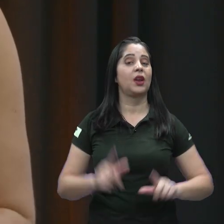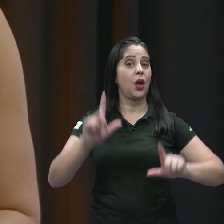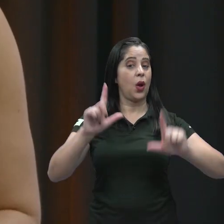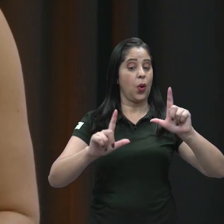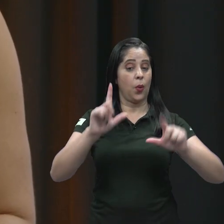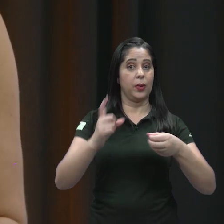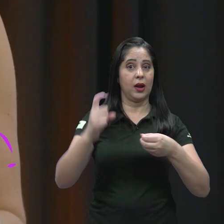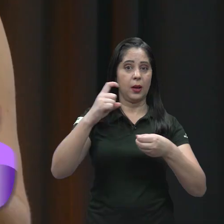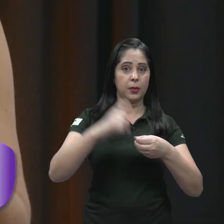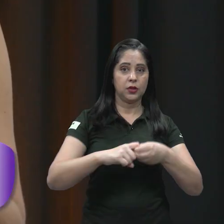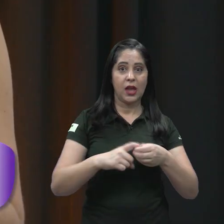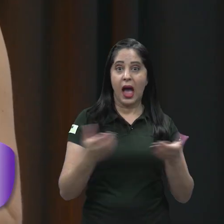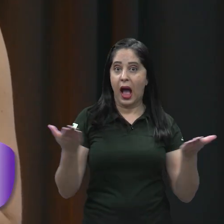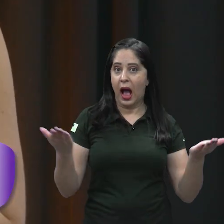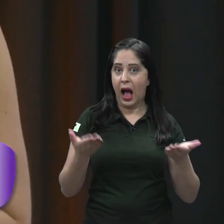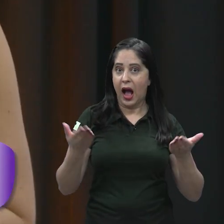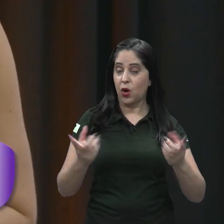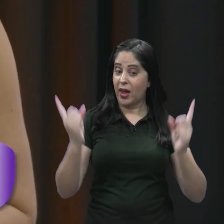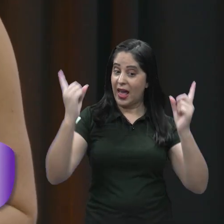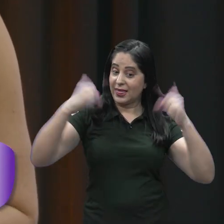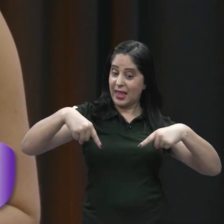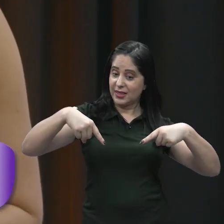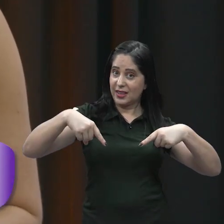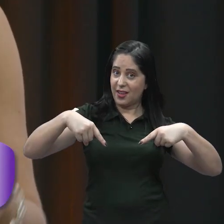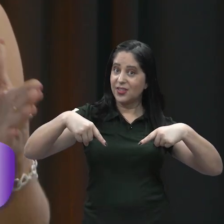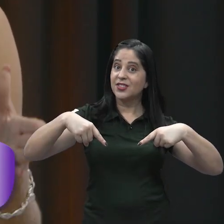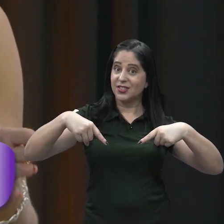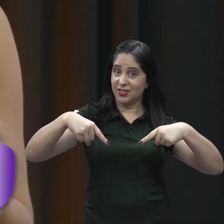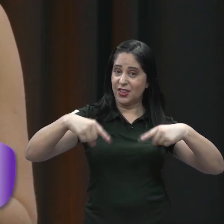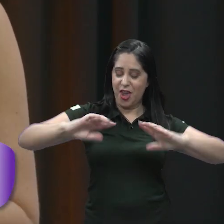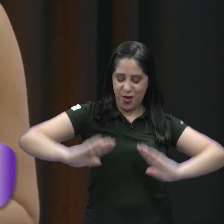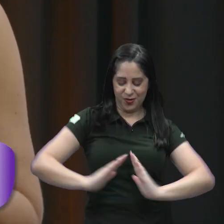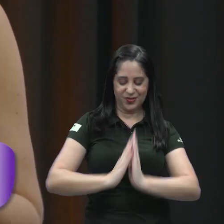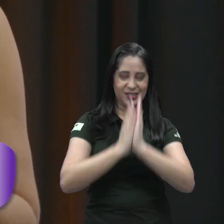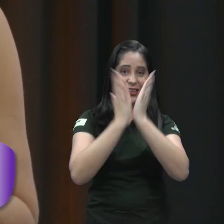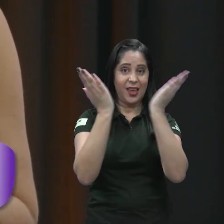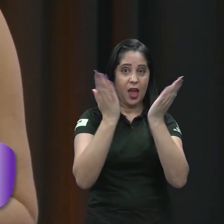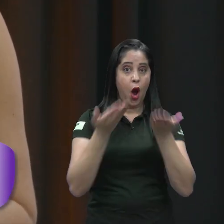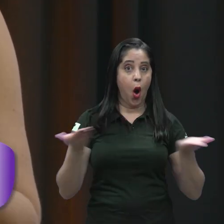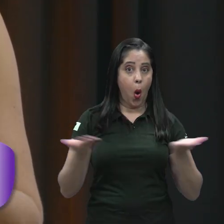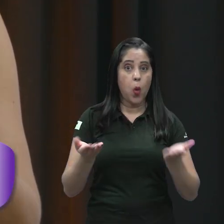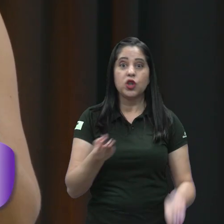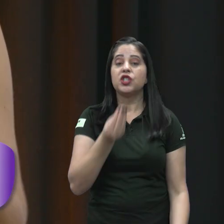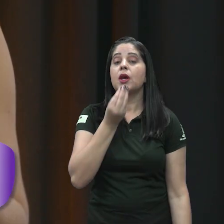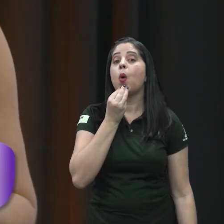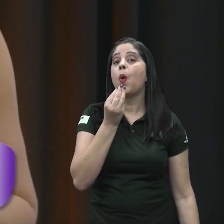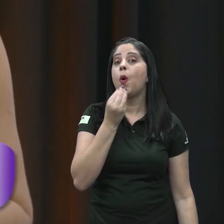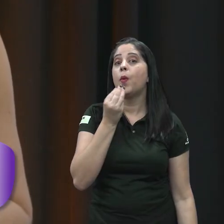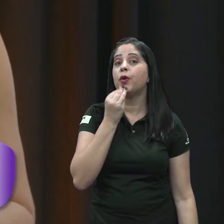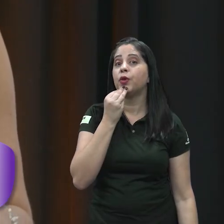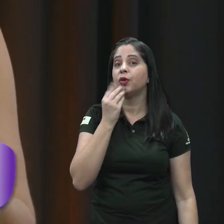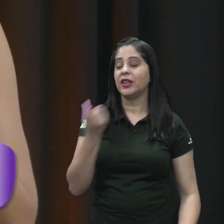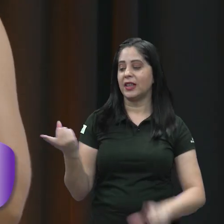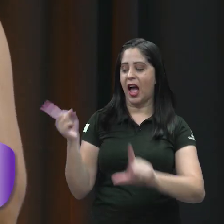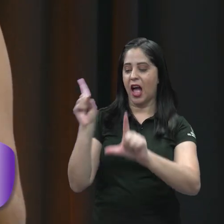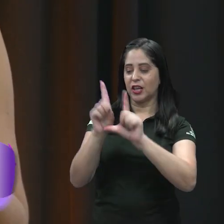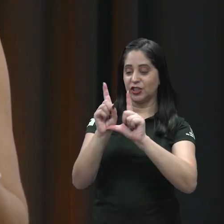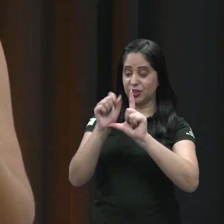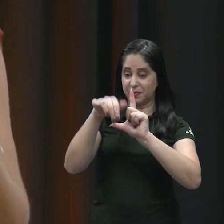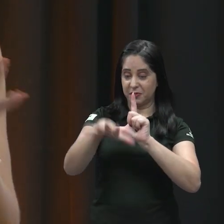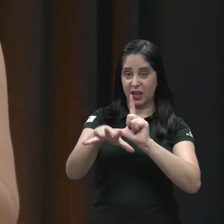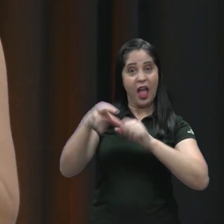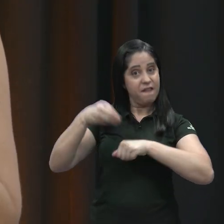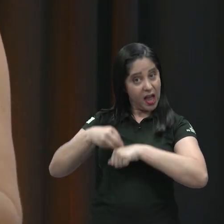Estamos de volta e agora vamos ao Desafio Inspiração. Hoje teremos a oportunidade de ouvir influenciadores que